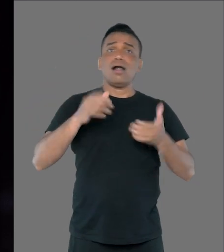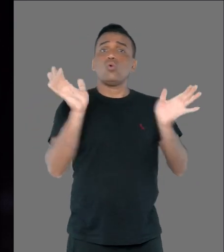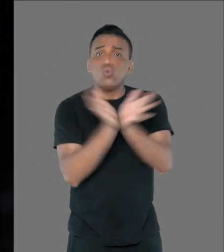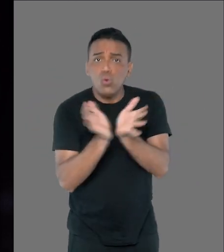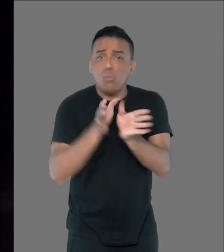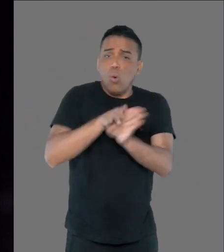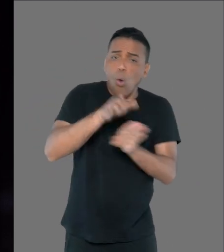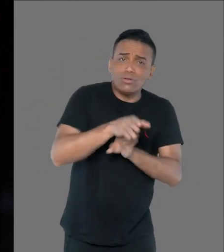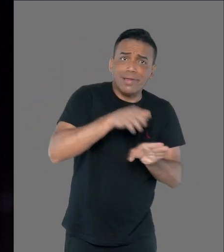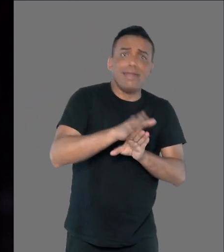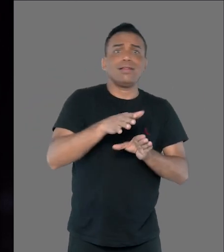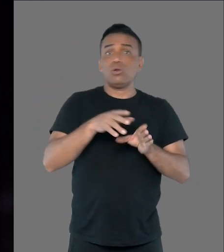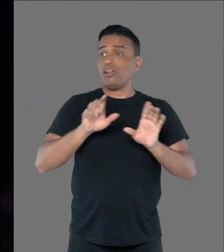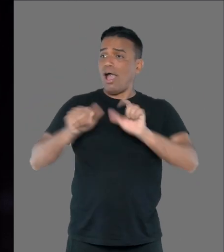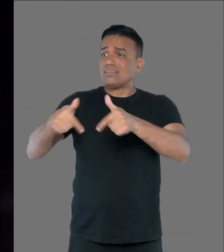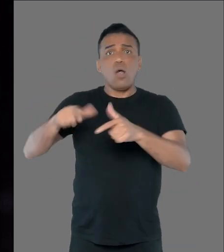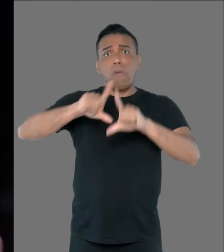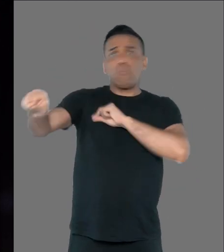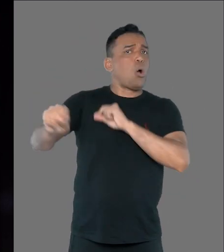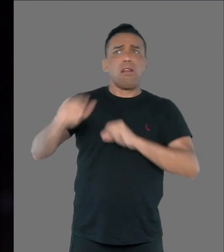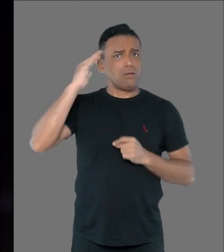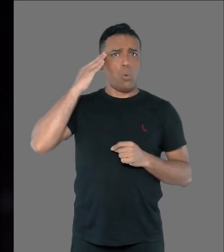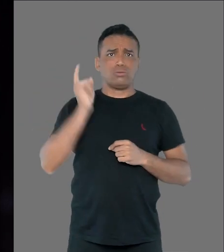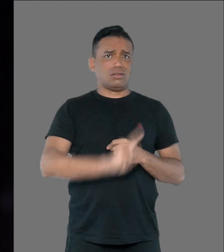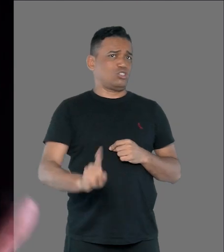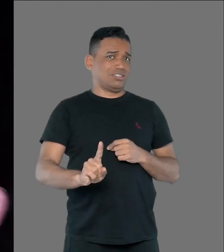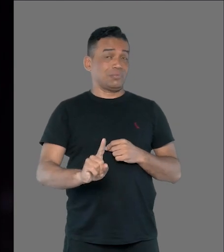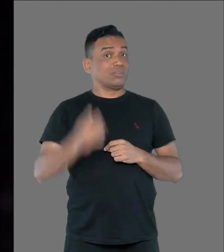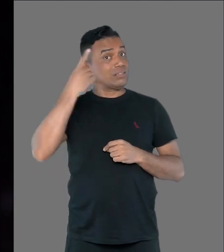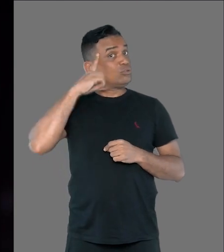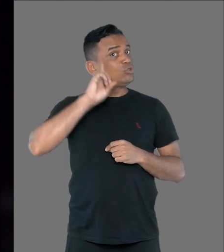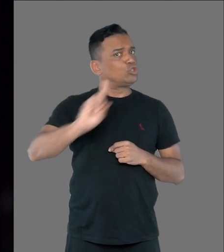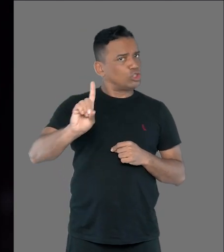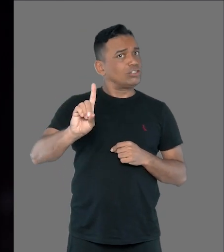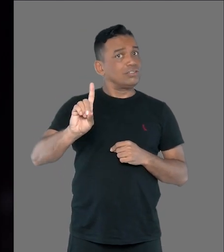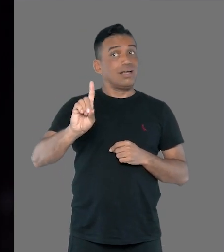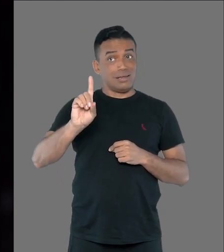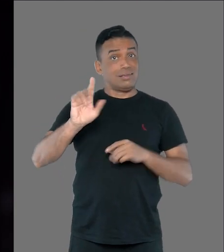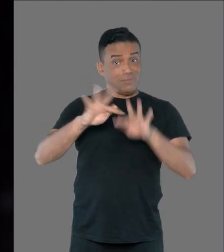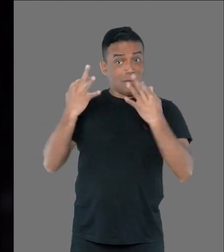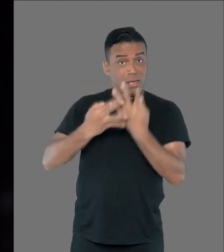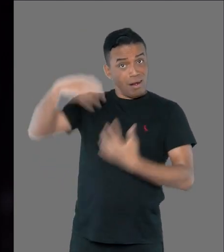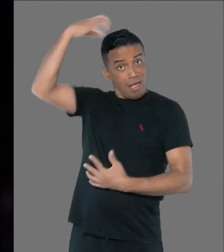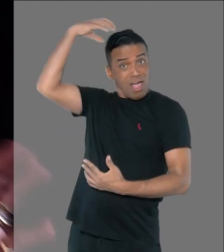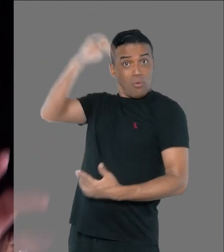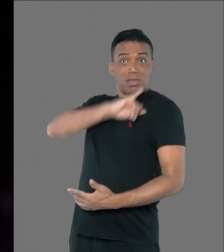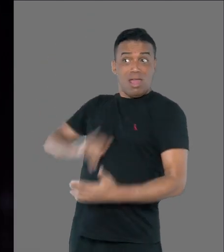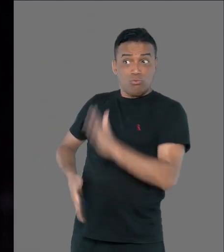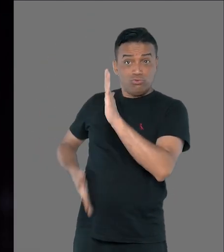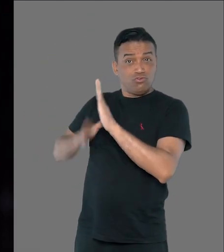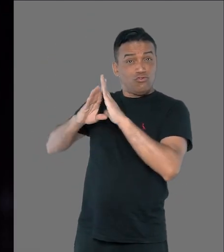que se reagisse, ela não queria ir embora, ela não entendia aquilo. Aliás, o dia em que eles são expulsos do Brasil, para